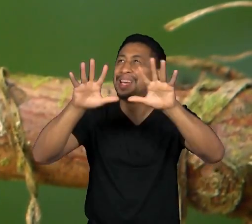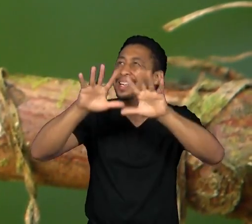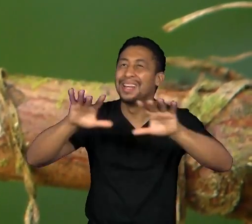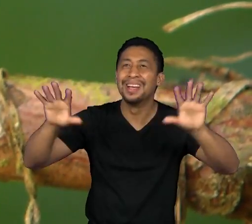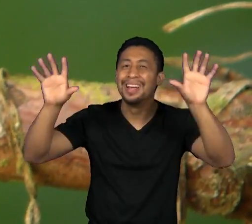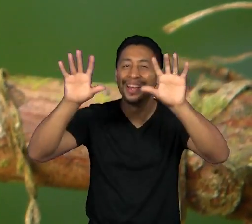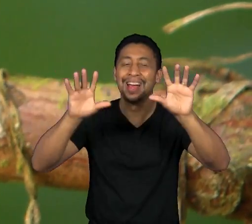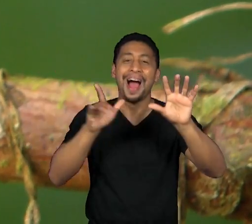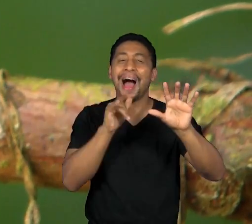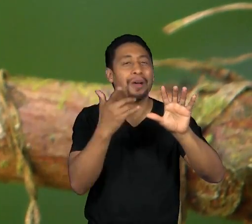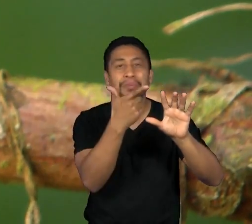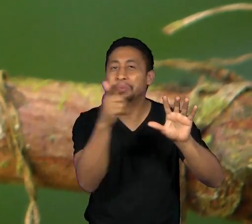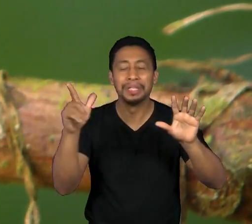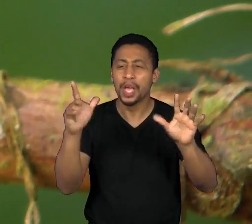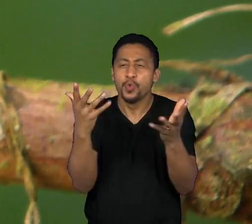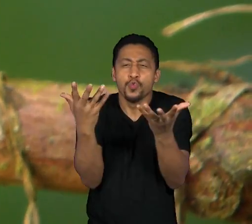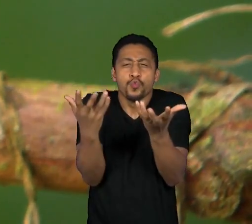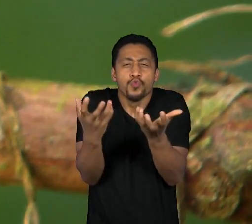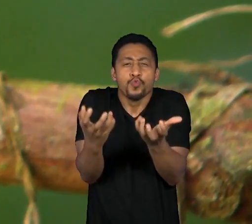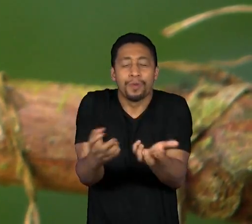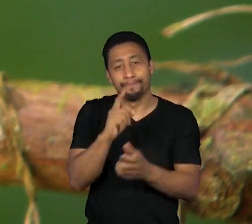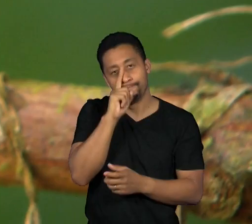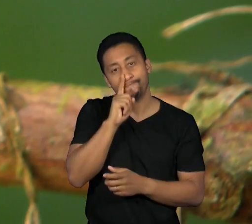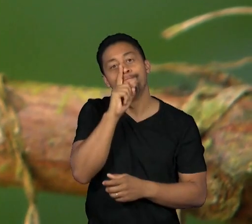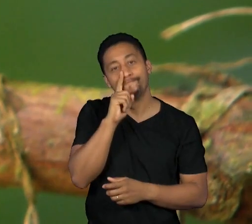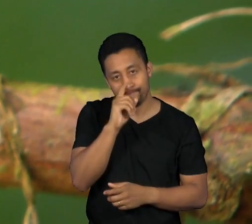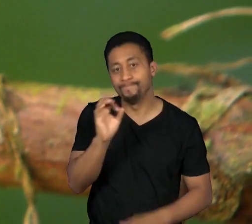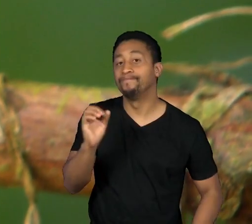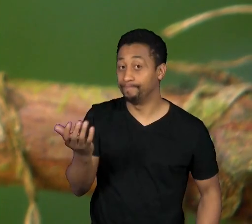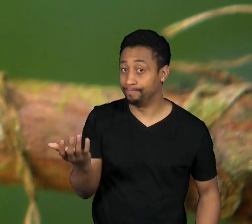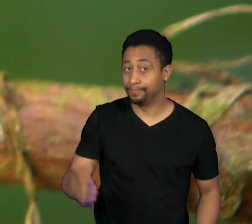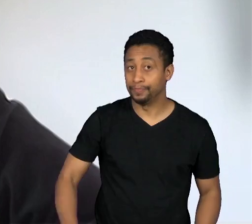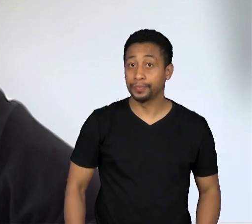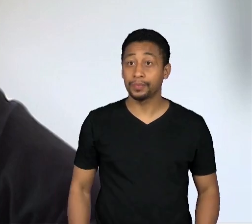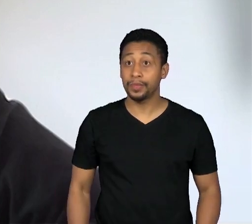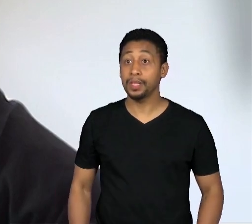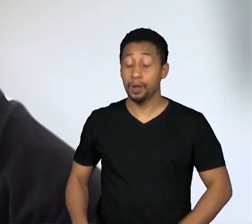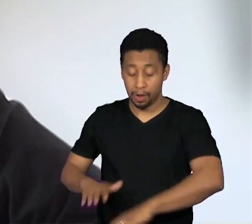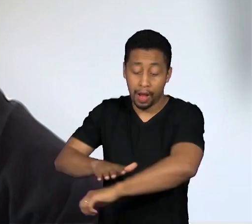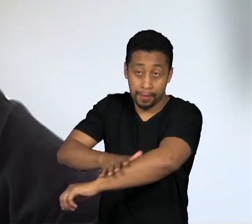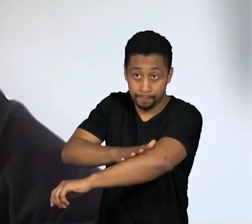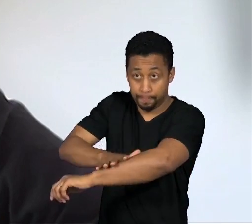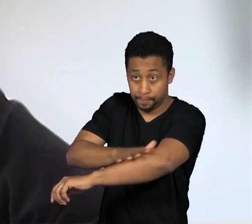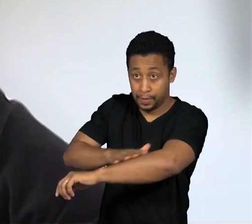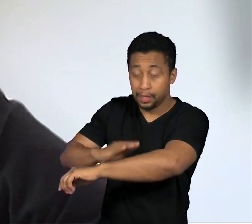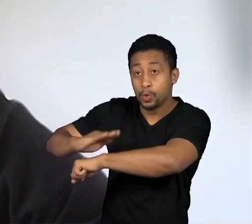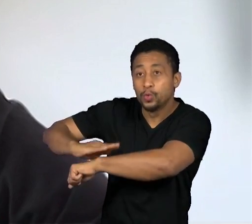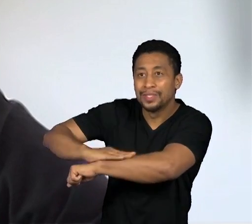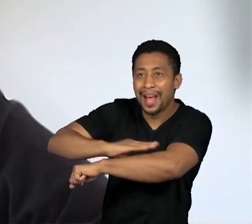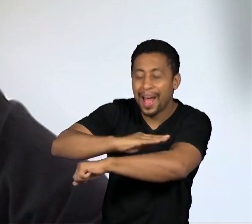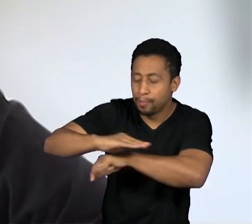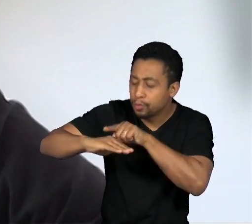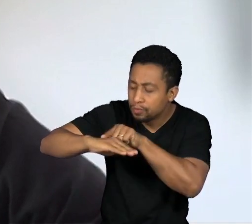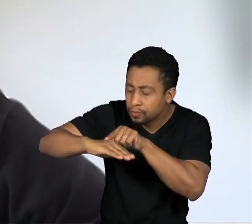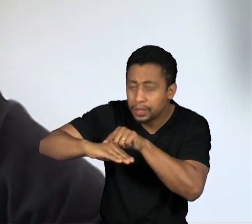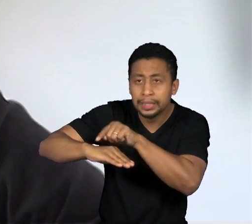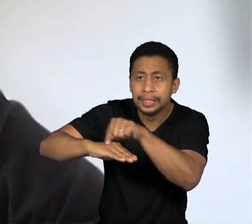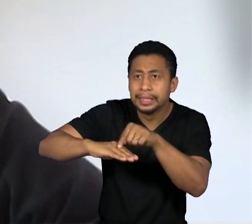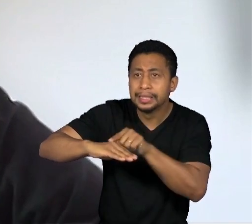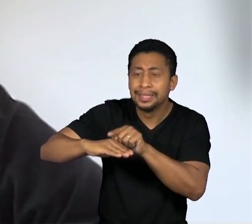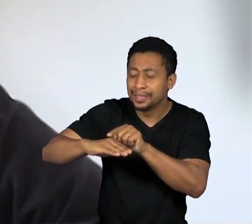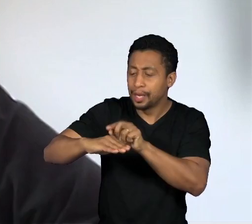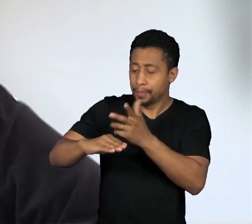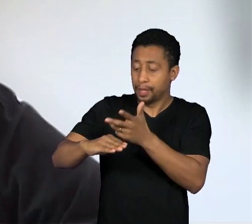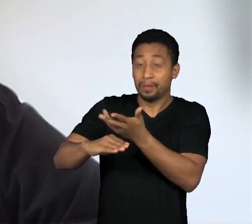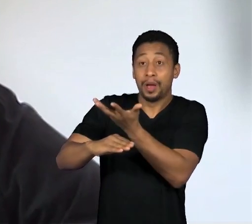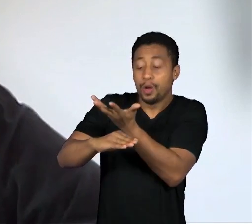de vulnerabilidade. A pele deles não é revestida como dos outros vertebrados, né?